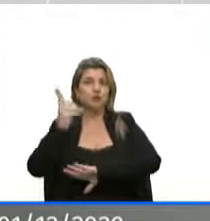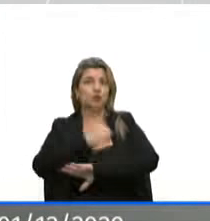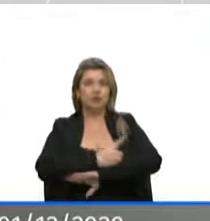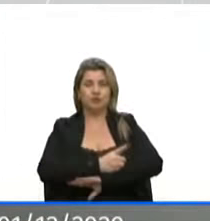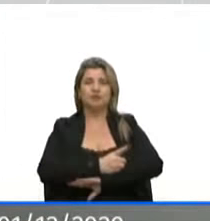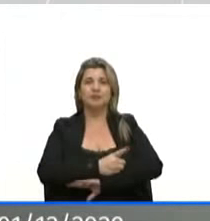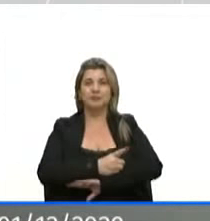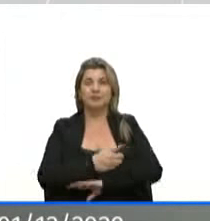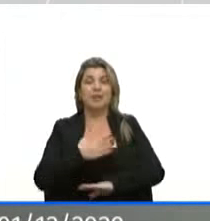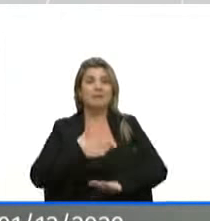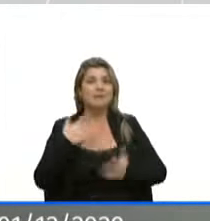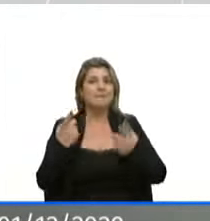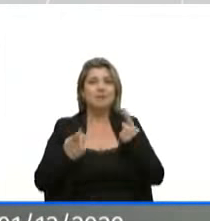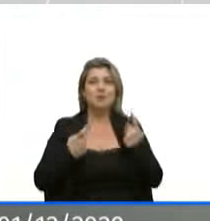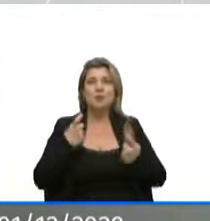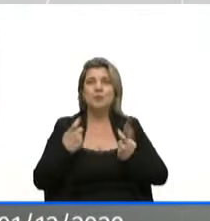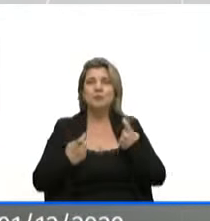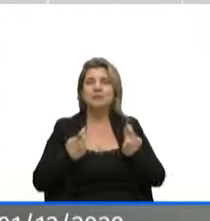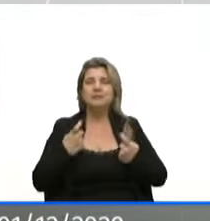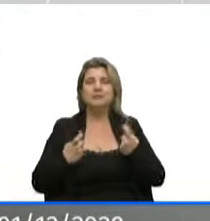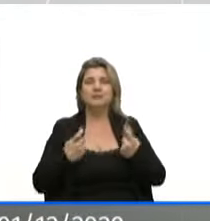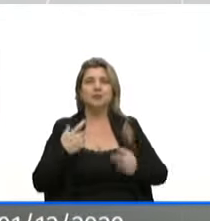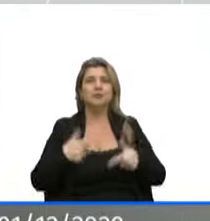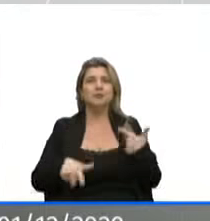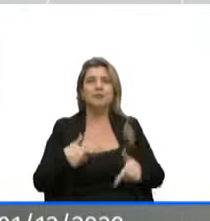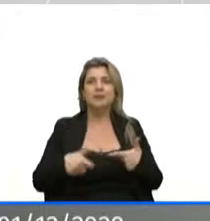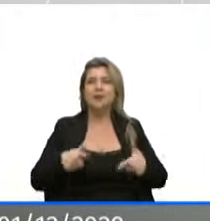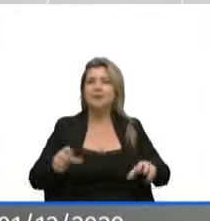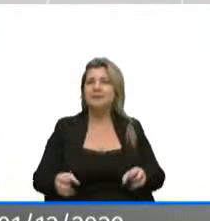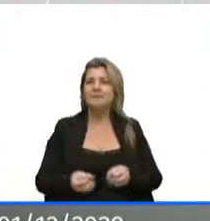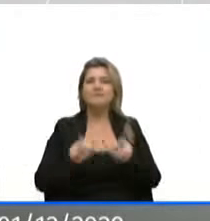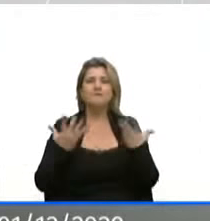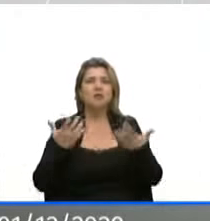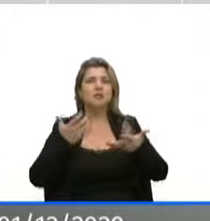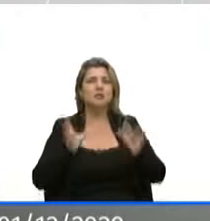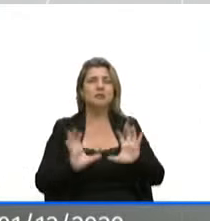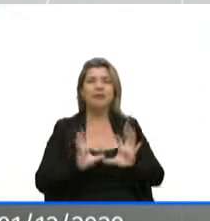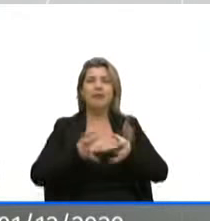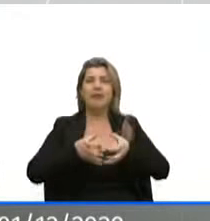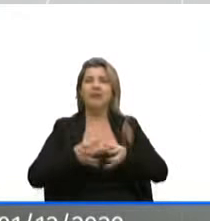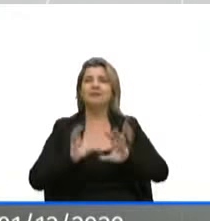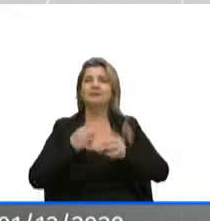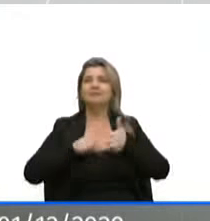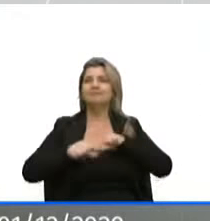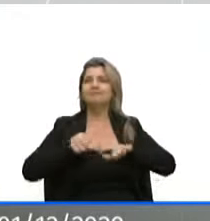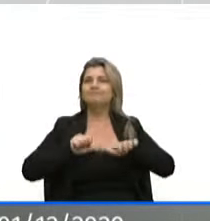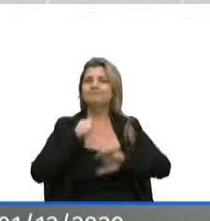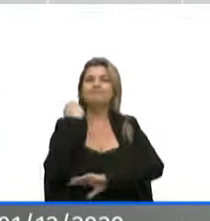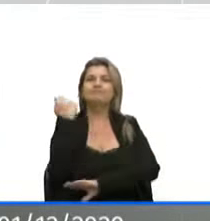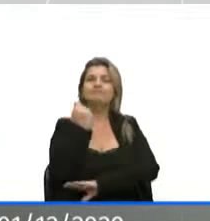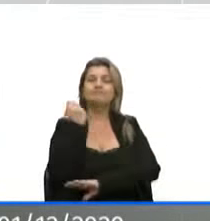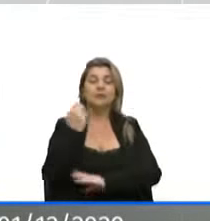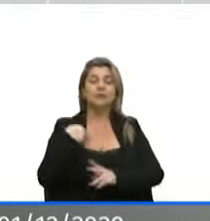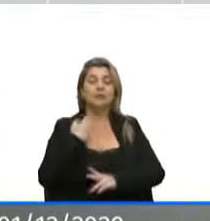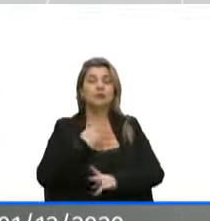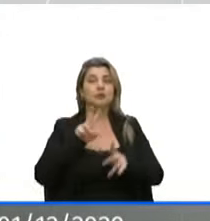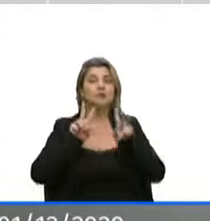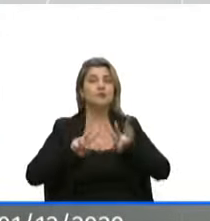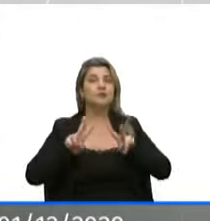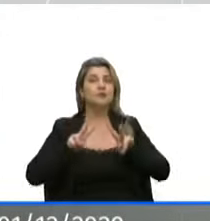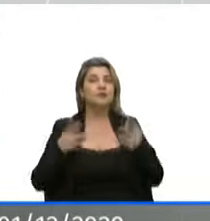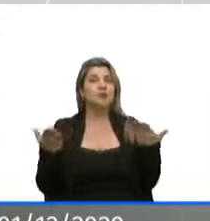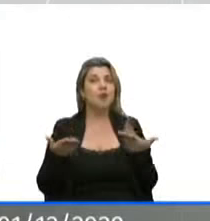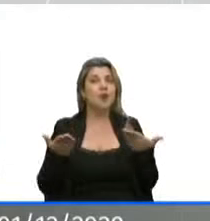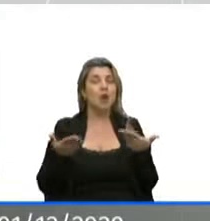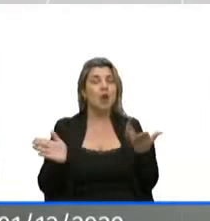empresários e os trabalhadores do setor de entretenimento e eventos e da classe artística do Rio Grande do Sul. Porque nós estamos vendo agora nesse